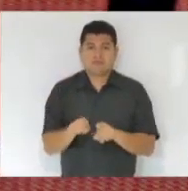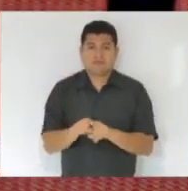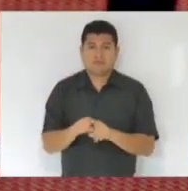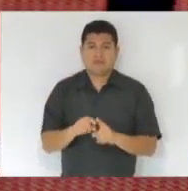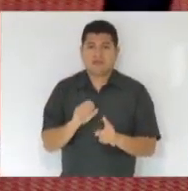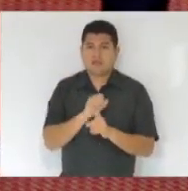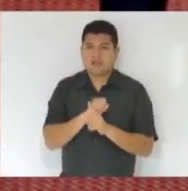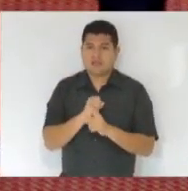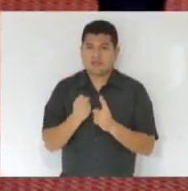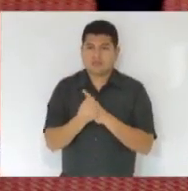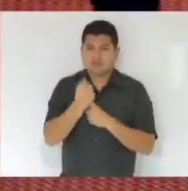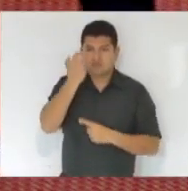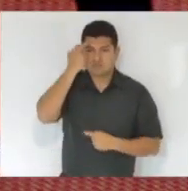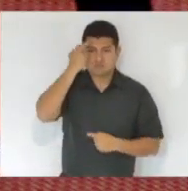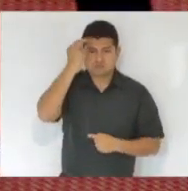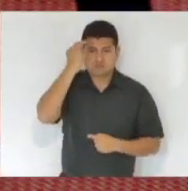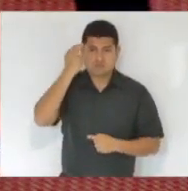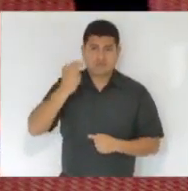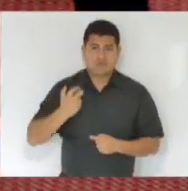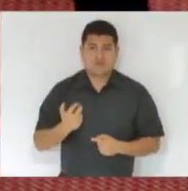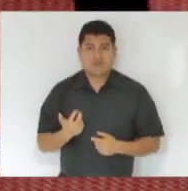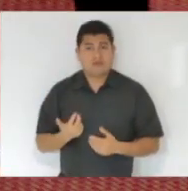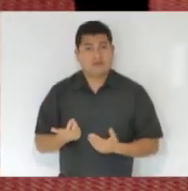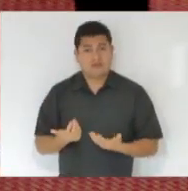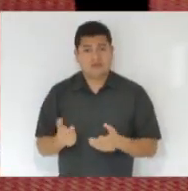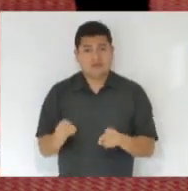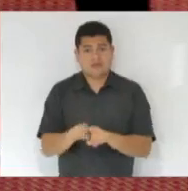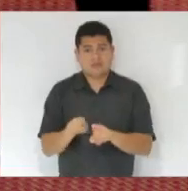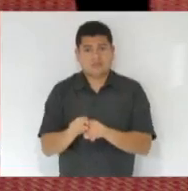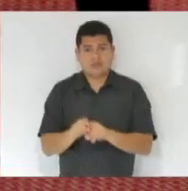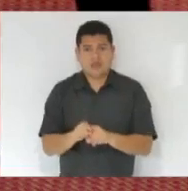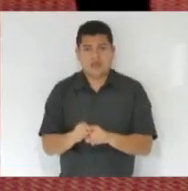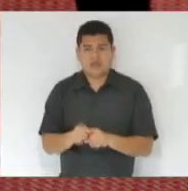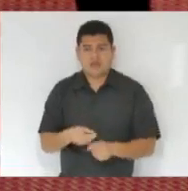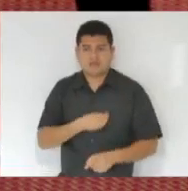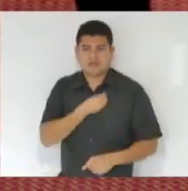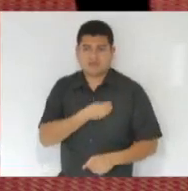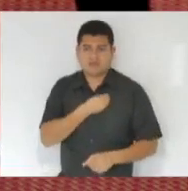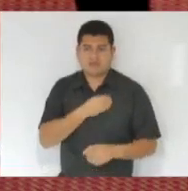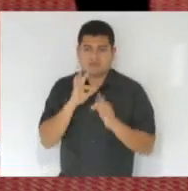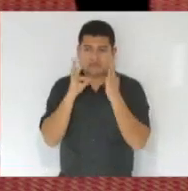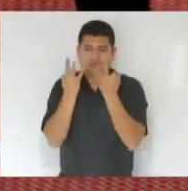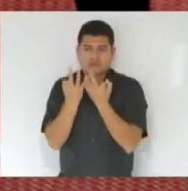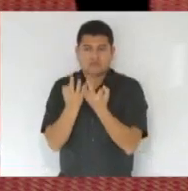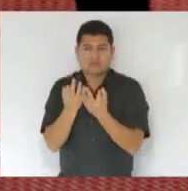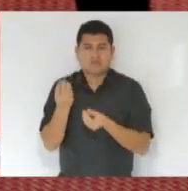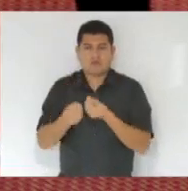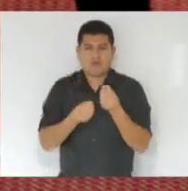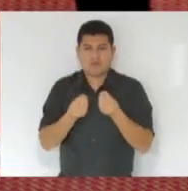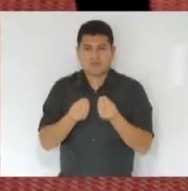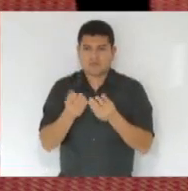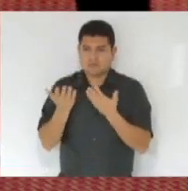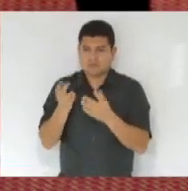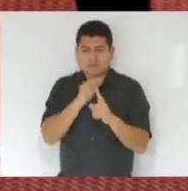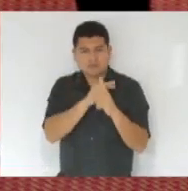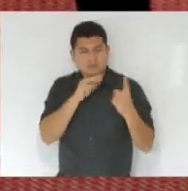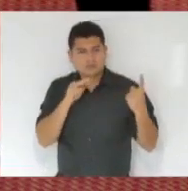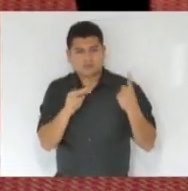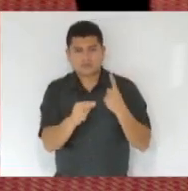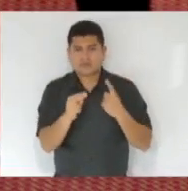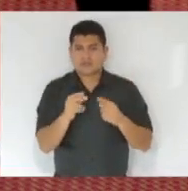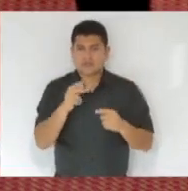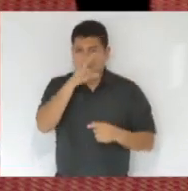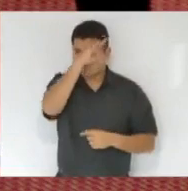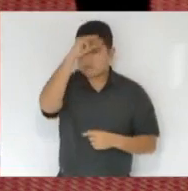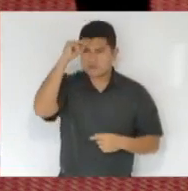sociocultural, as questões de convivência familiar. E esse olhar da Prefeitura Municipal de Balneário Camboriú para a